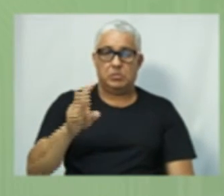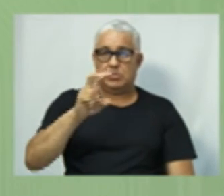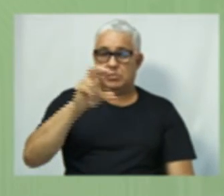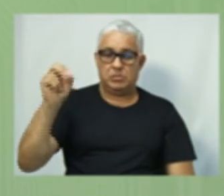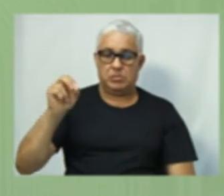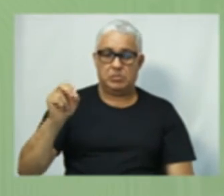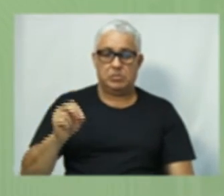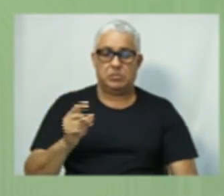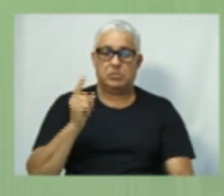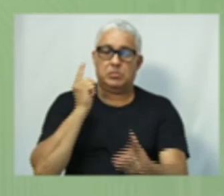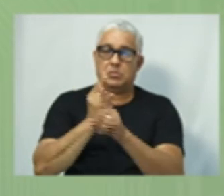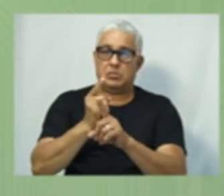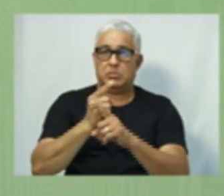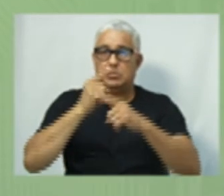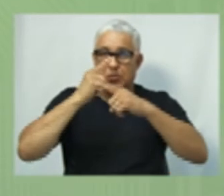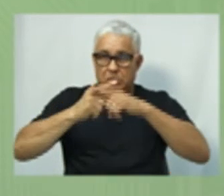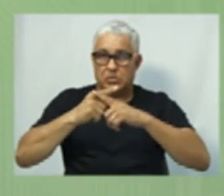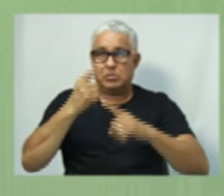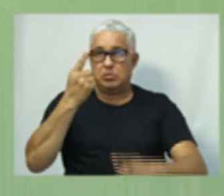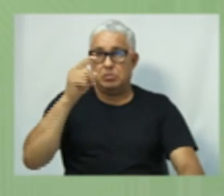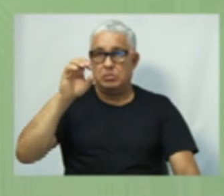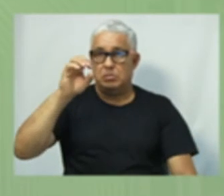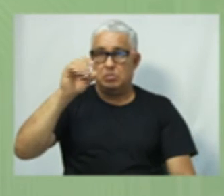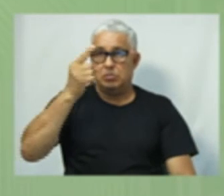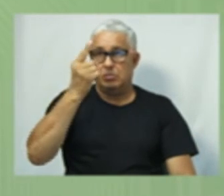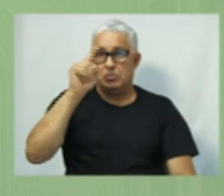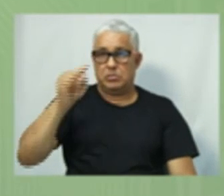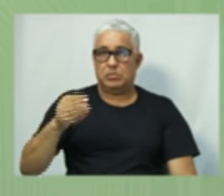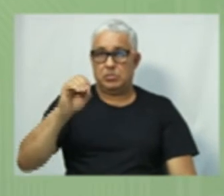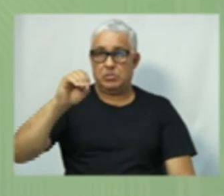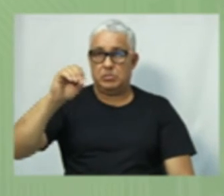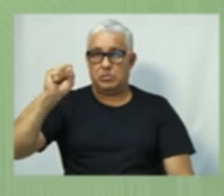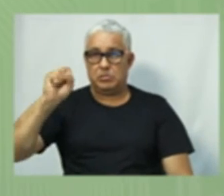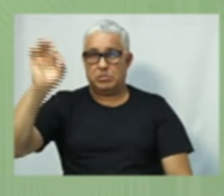1,08%. E achamos esse devido valor. Beleza?